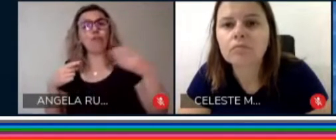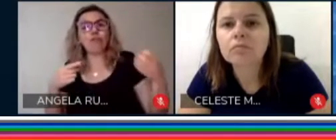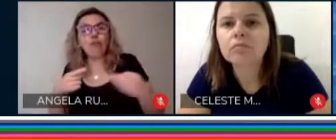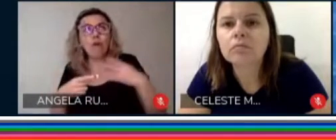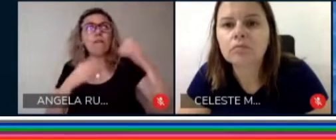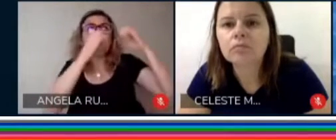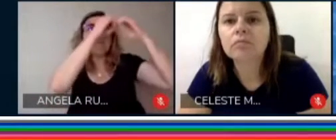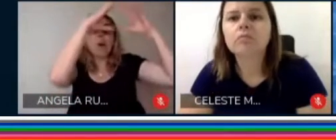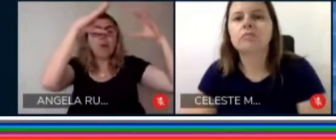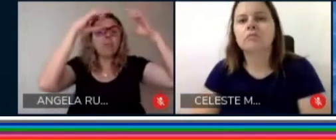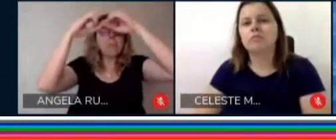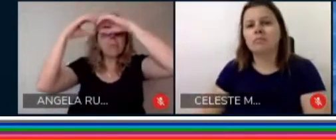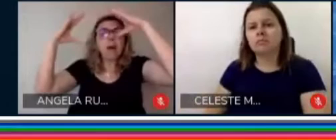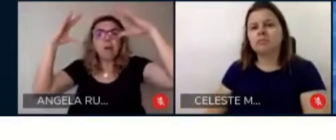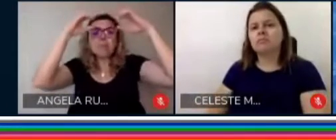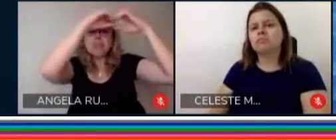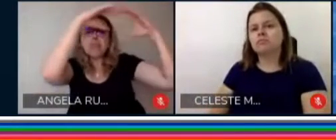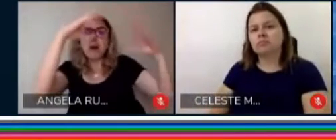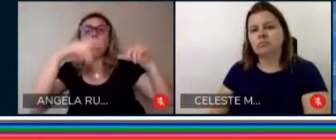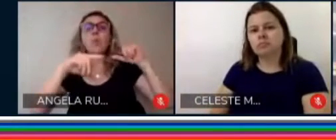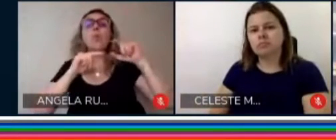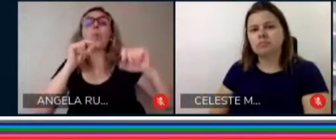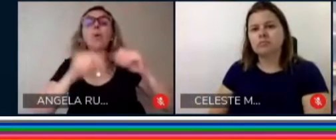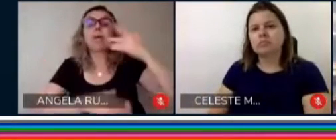eu estou desenvolvendo como pesquisador.